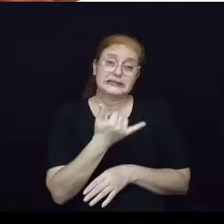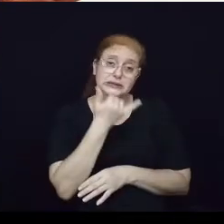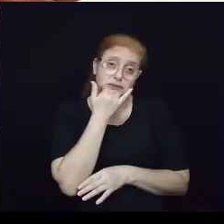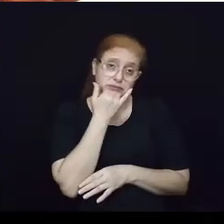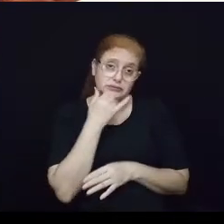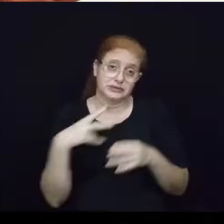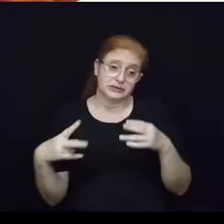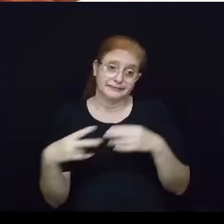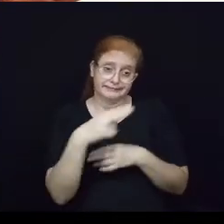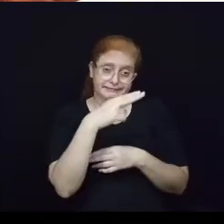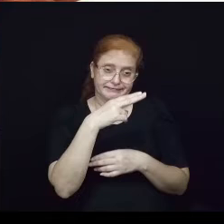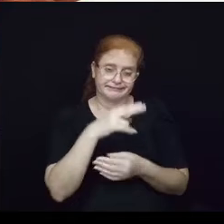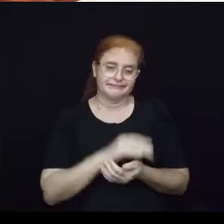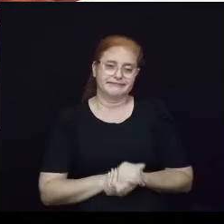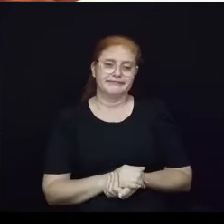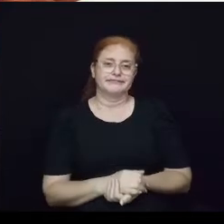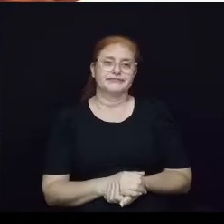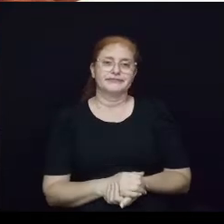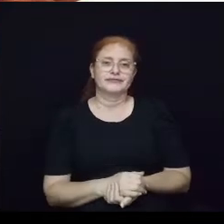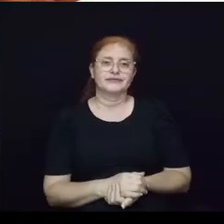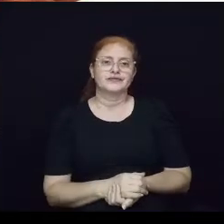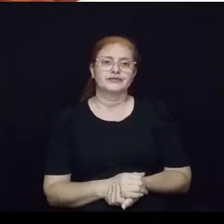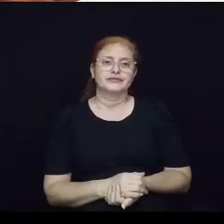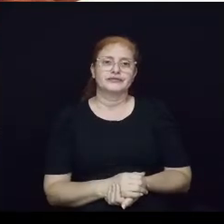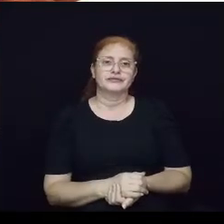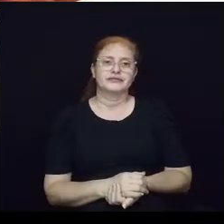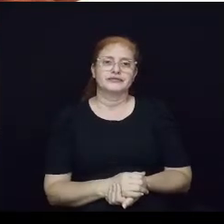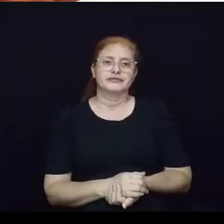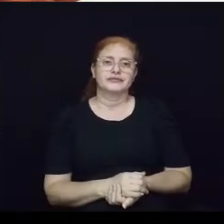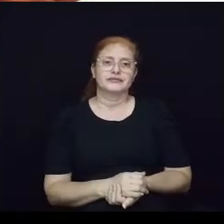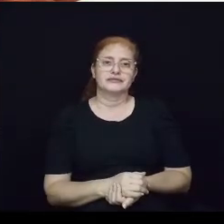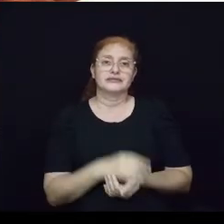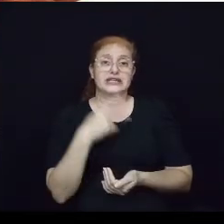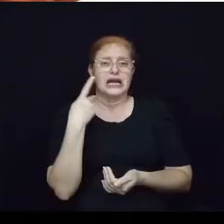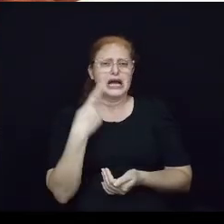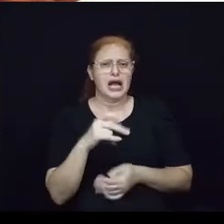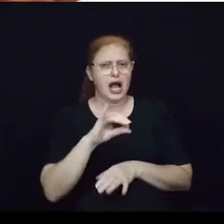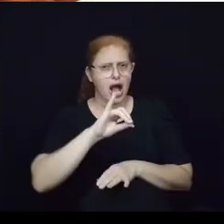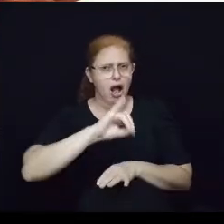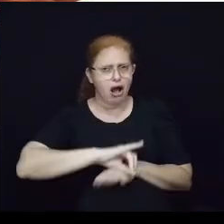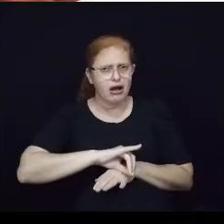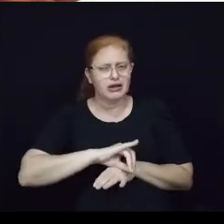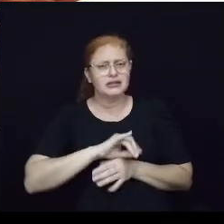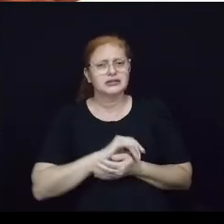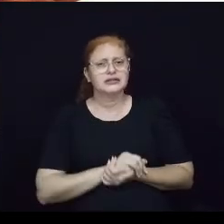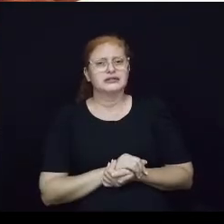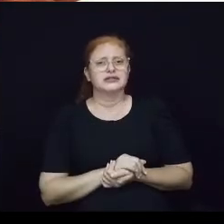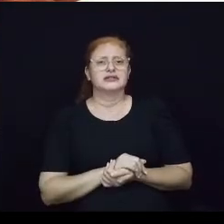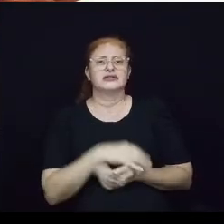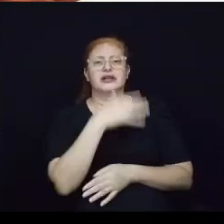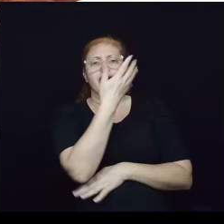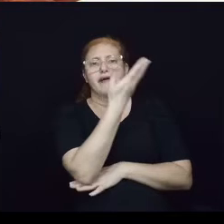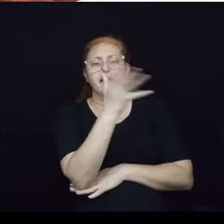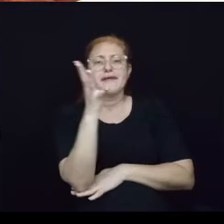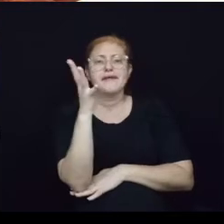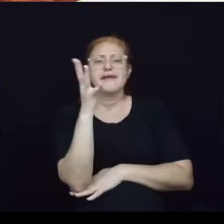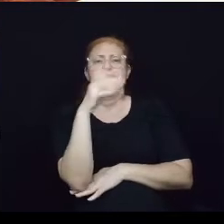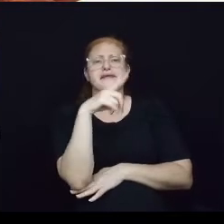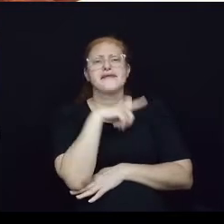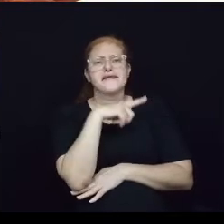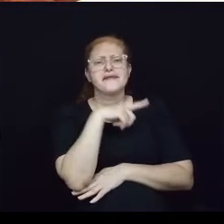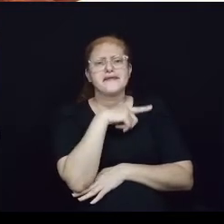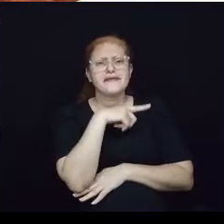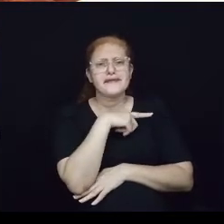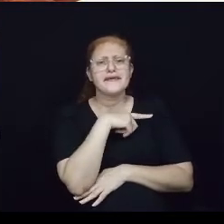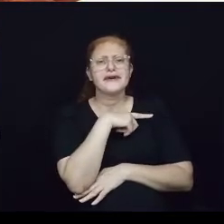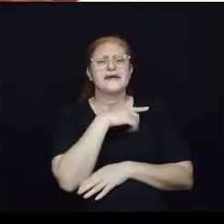interromper, guarda um pouquinho a tua resposta, Mauro. Essa obra, a árvore, ela tem